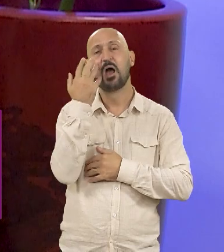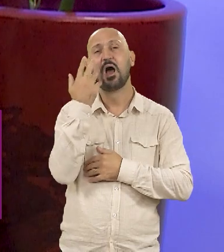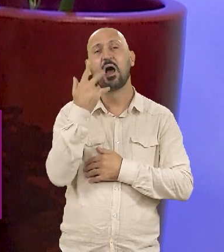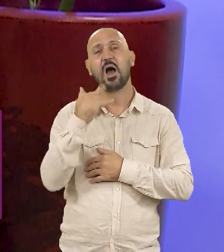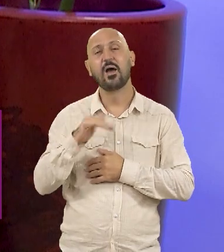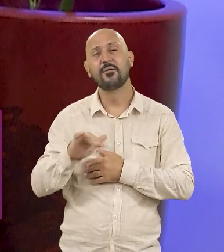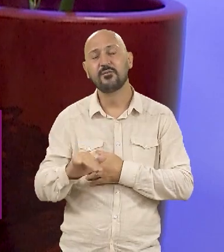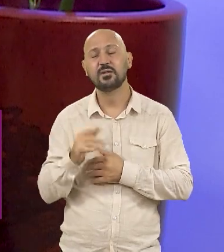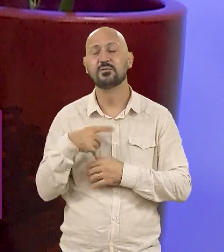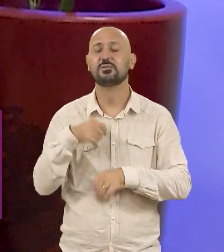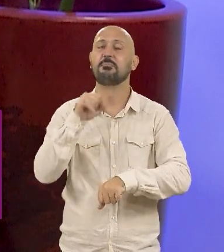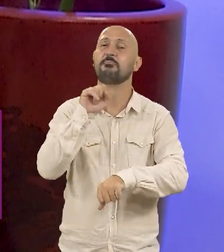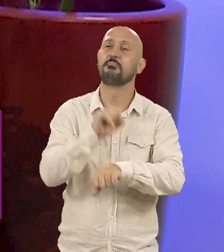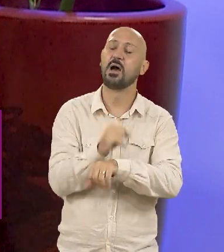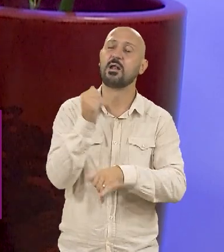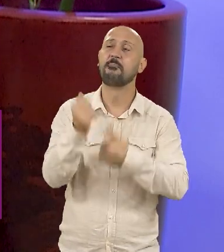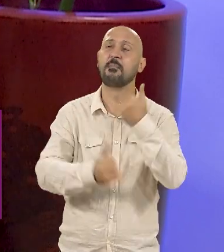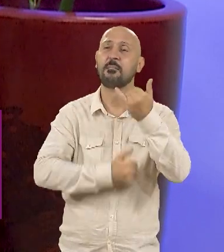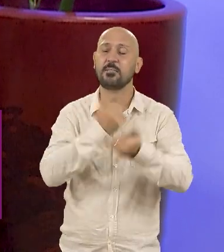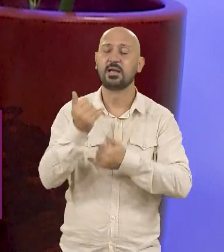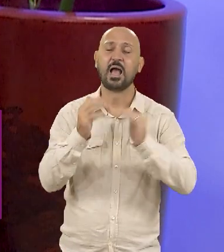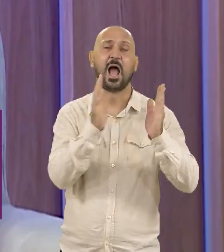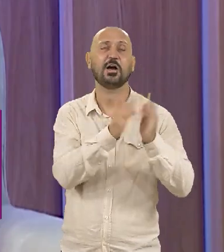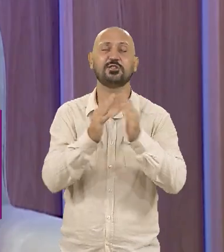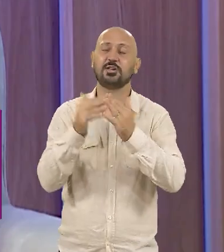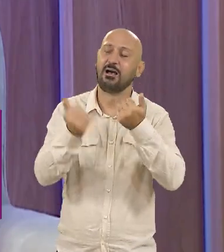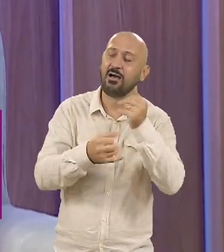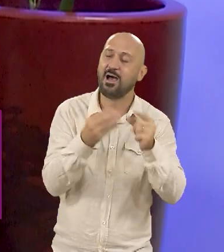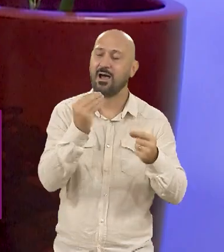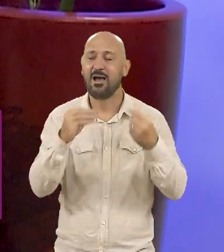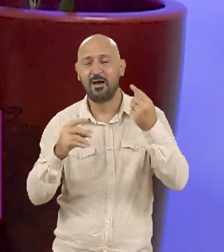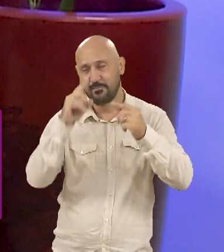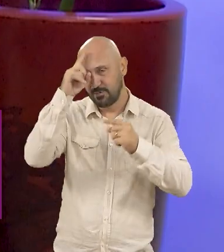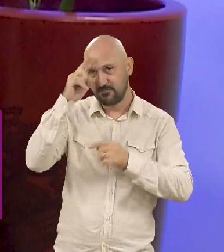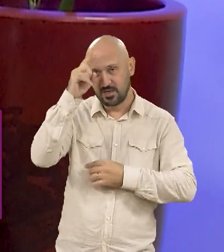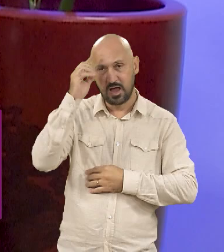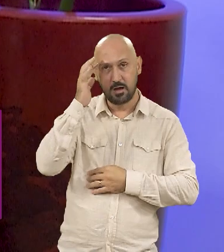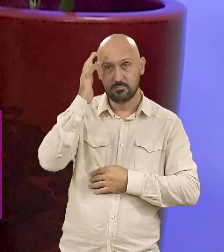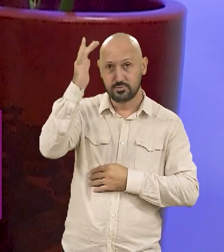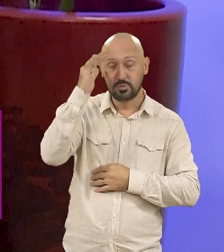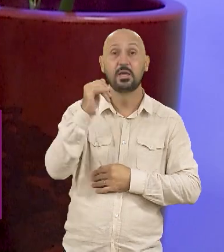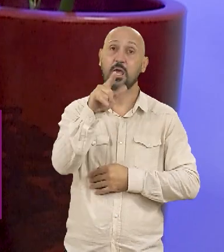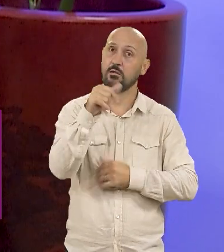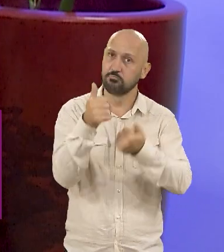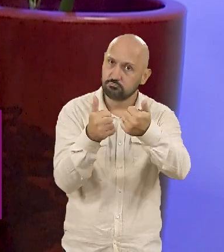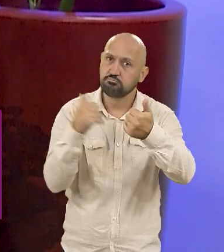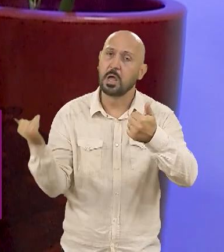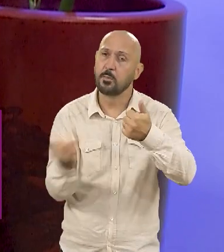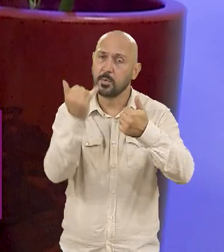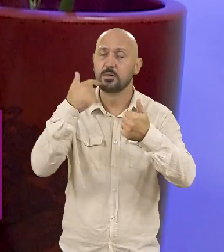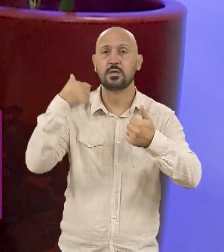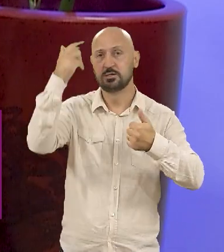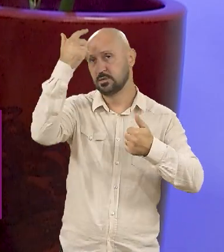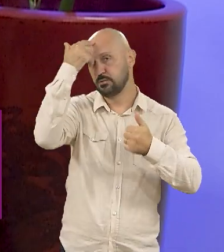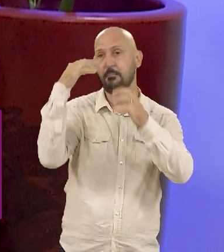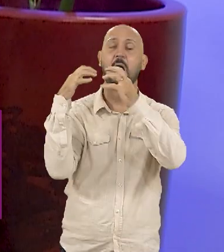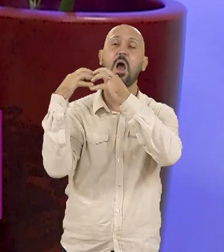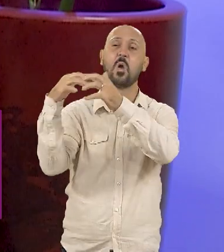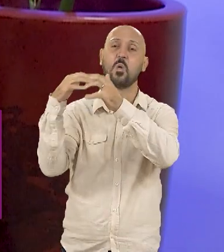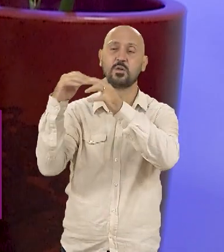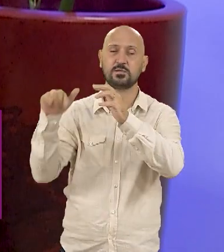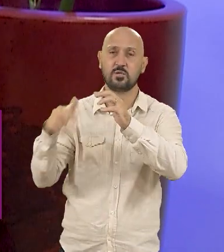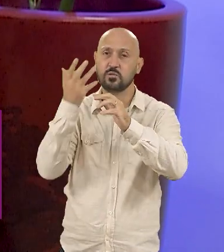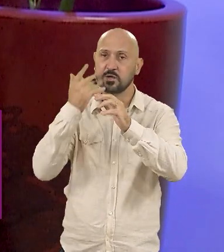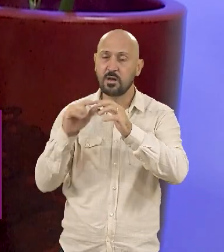uma vida imaginária, que é importante para a cognição da criança, mas que já não faz mais sentido para a vida do adulto, que